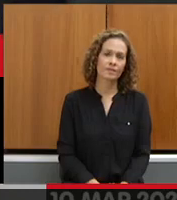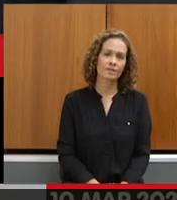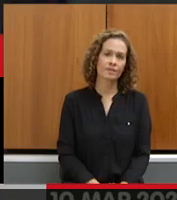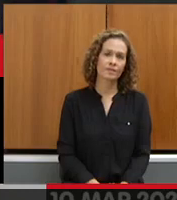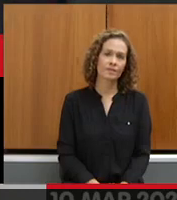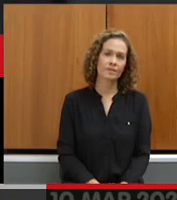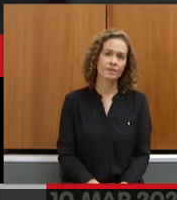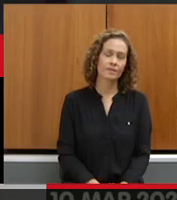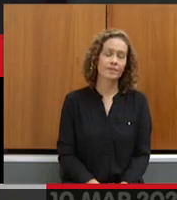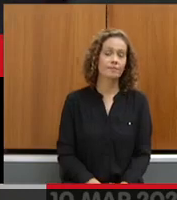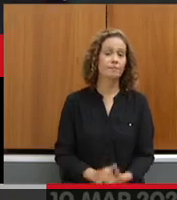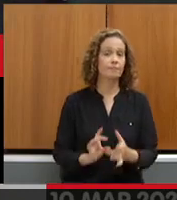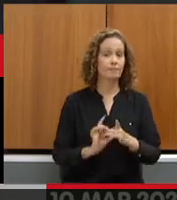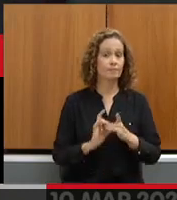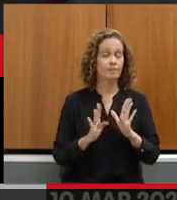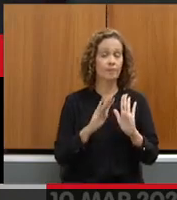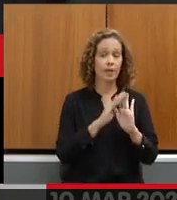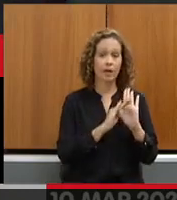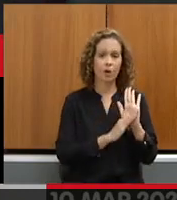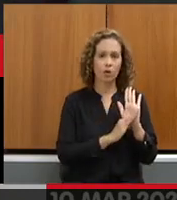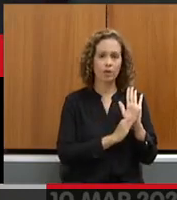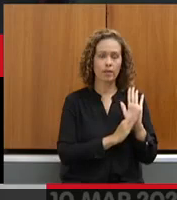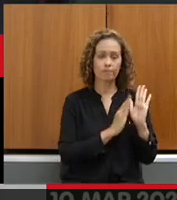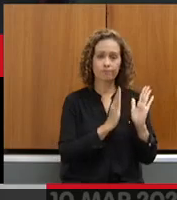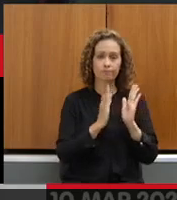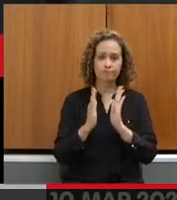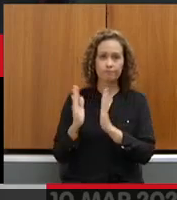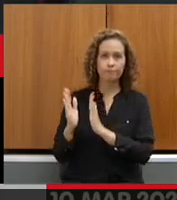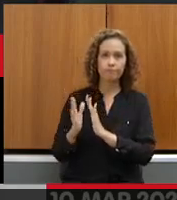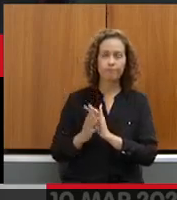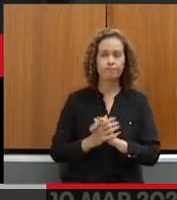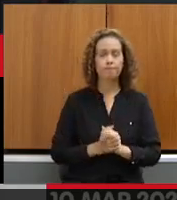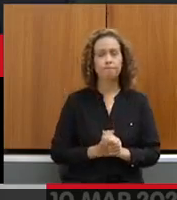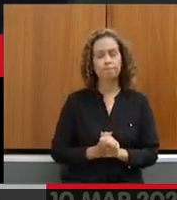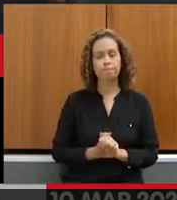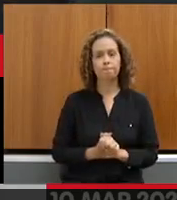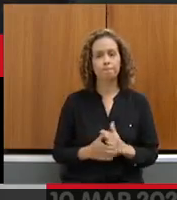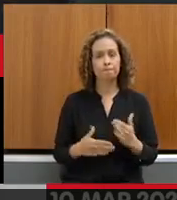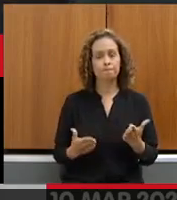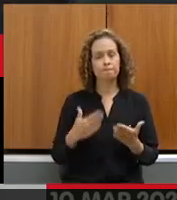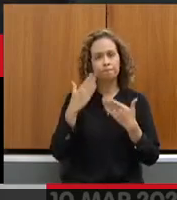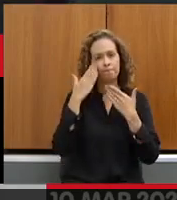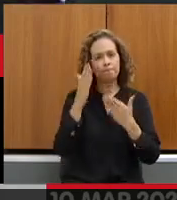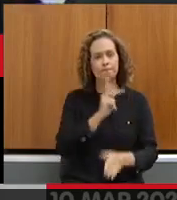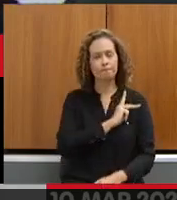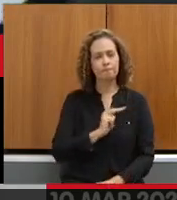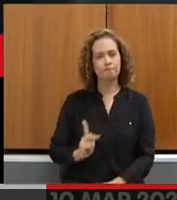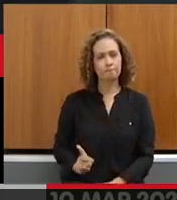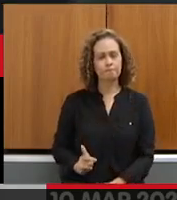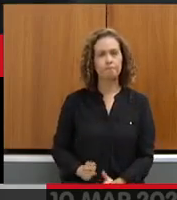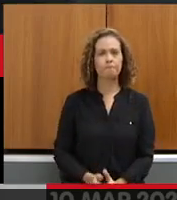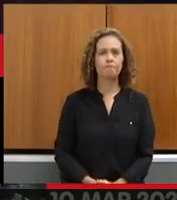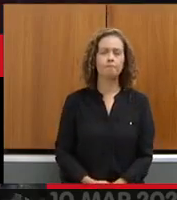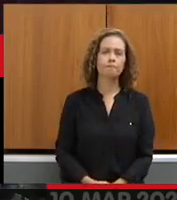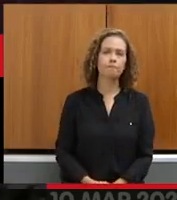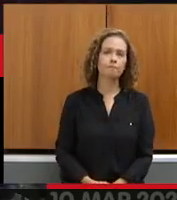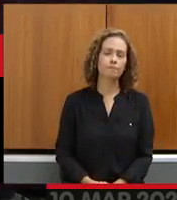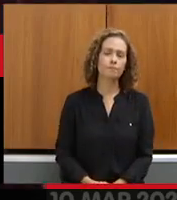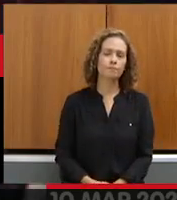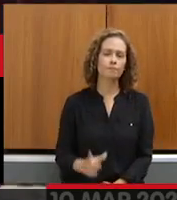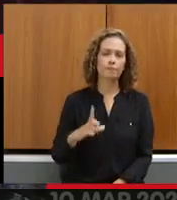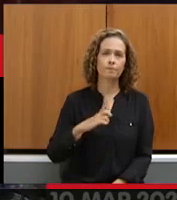a palavra pela ordem Deputado Noraldino Júnior Obrigado presente presente é só aqui nós temos